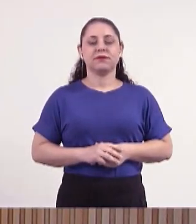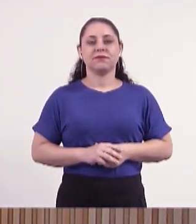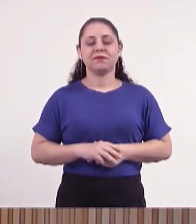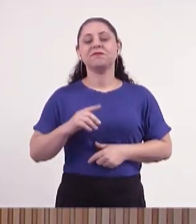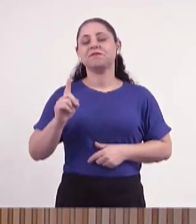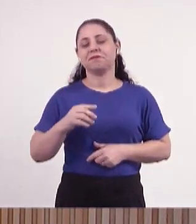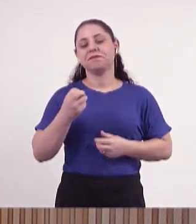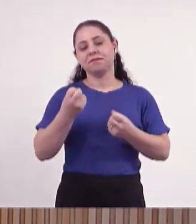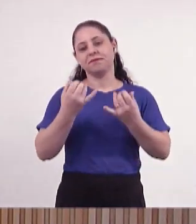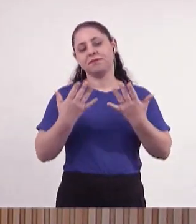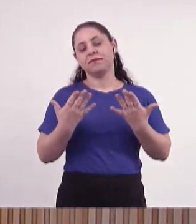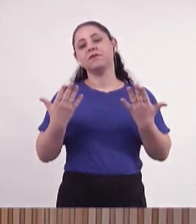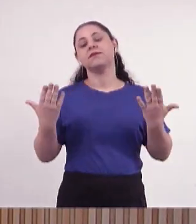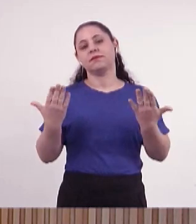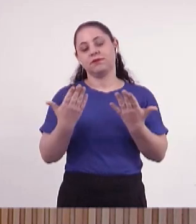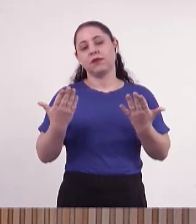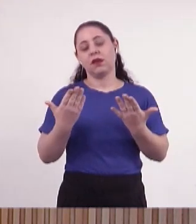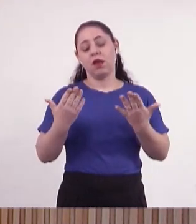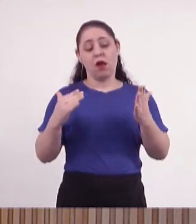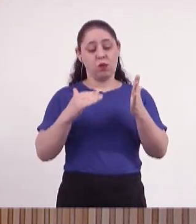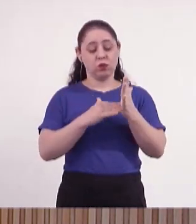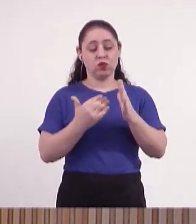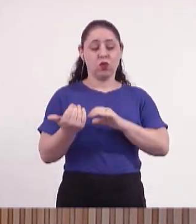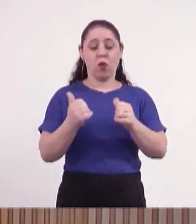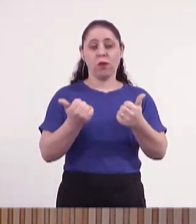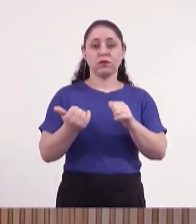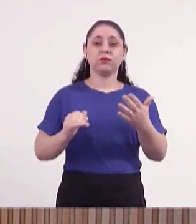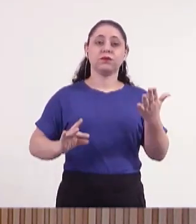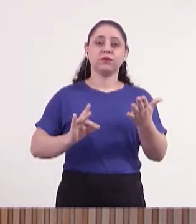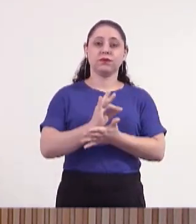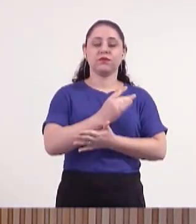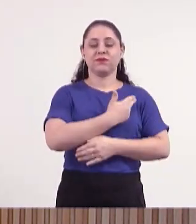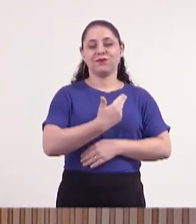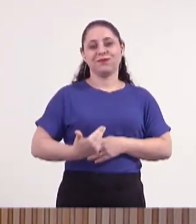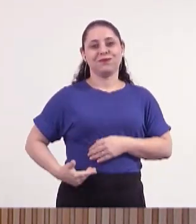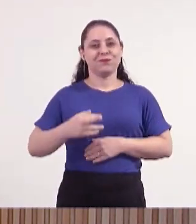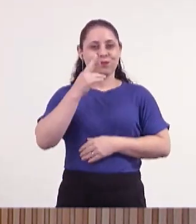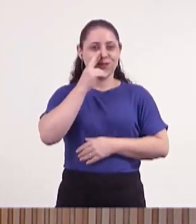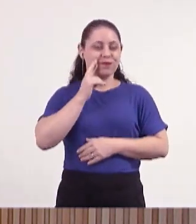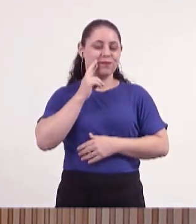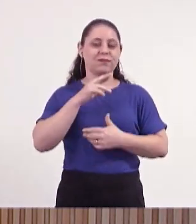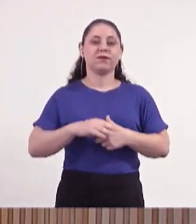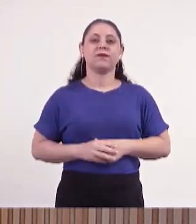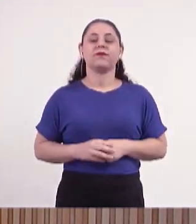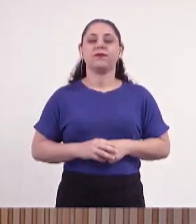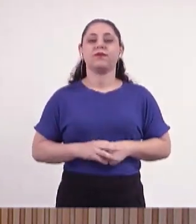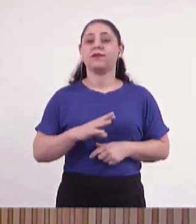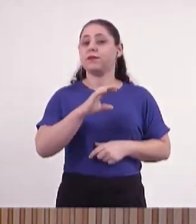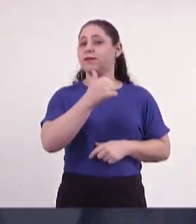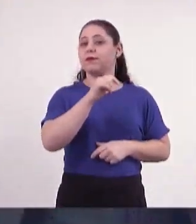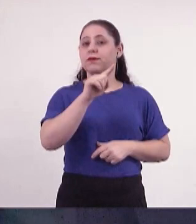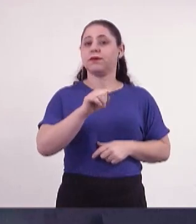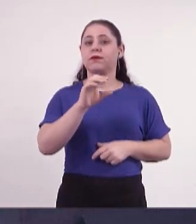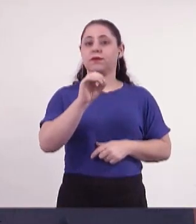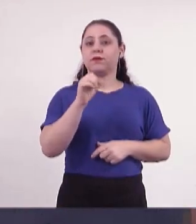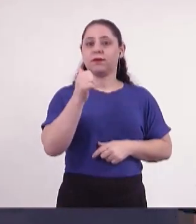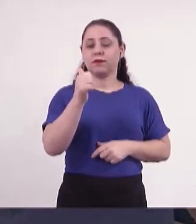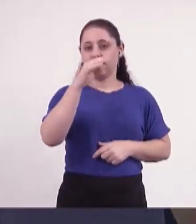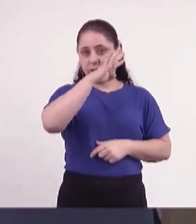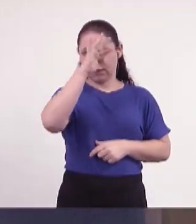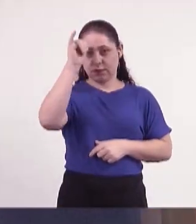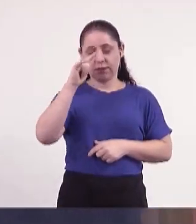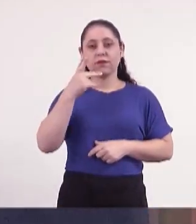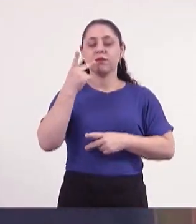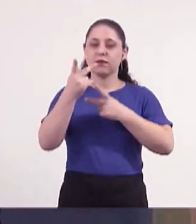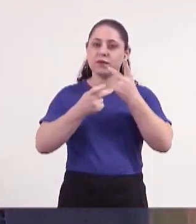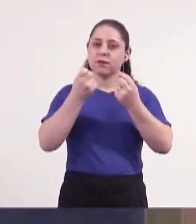Pois é, como eu disse, matéria aprovada em redação final, agora vai para a sanção do governador Eduardo Riedel. 11h01 em Mato Grosso do Sul, a